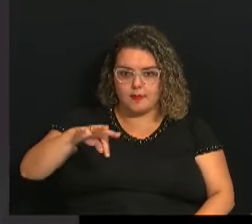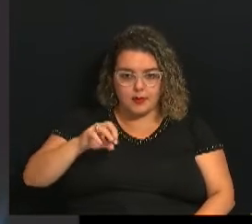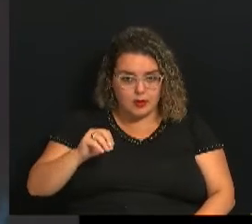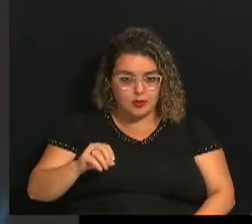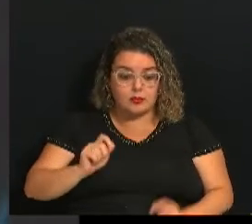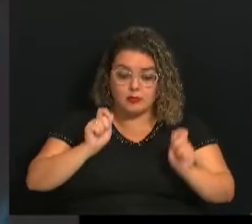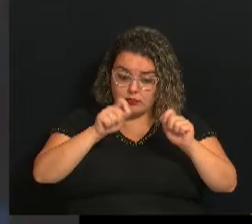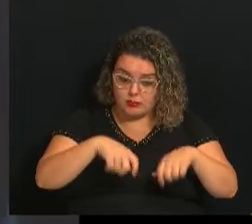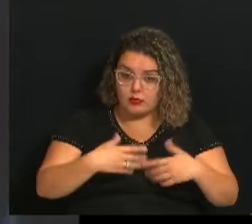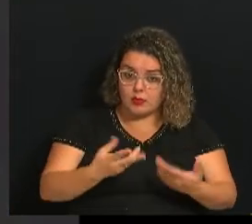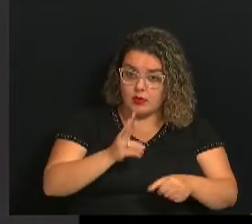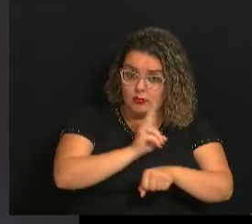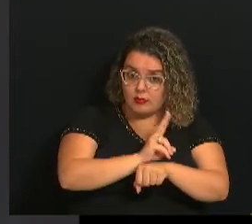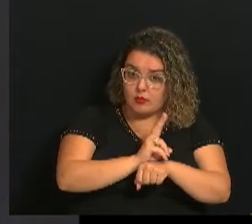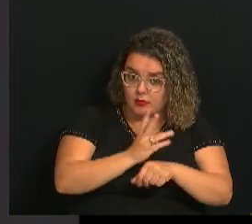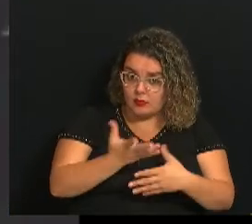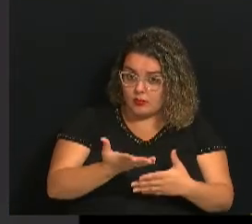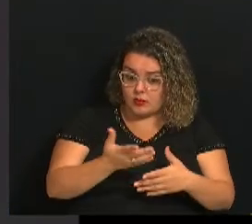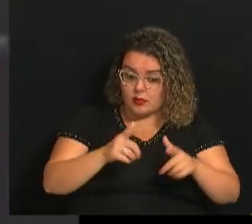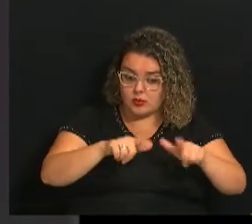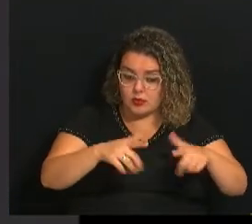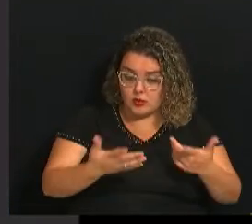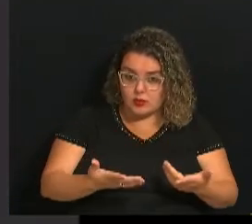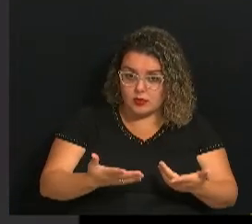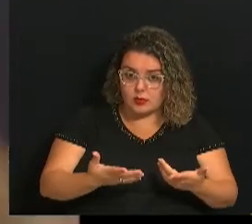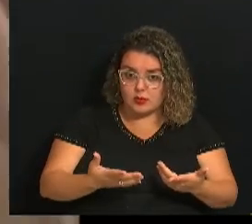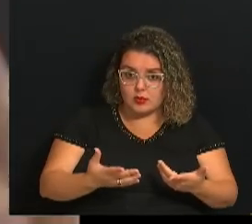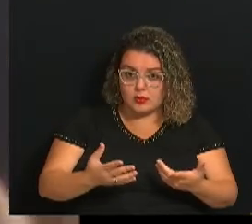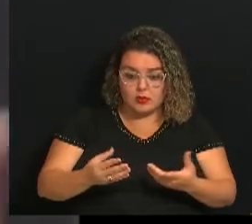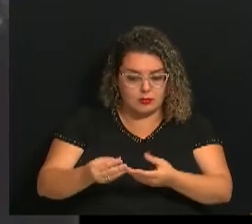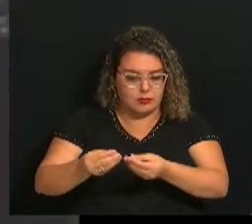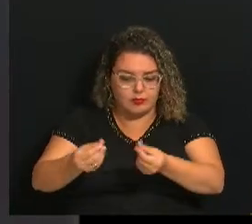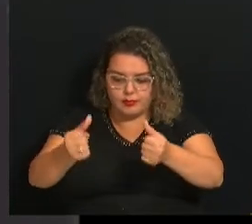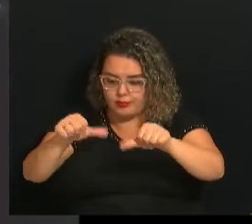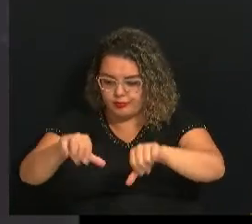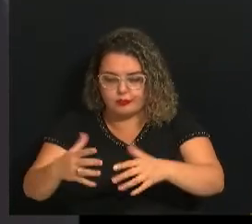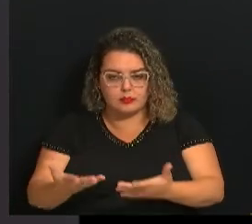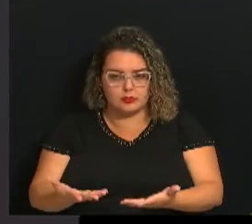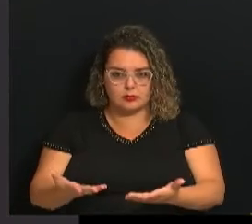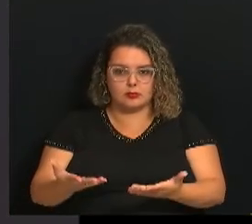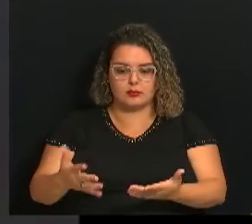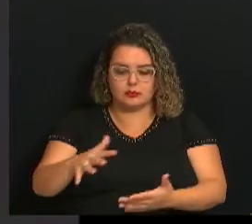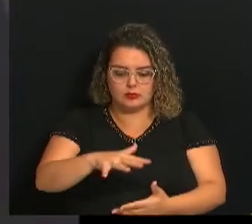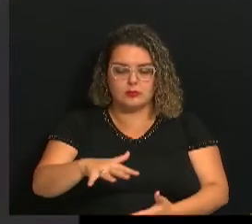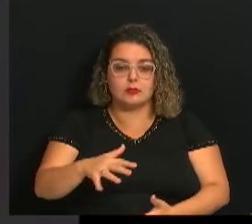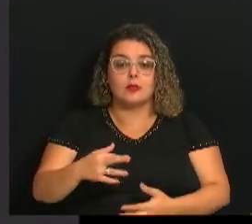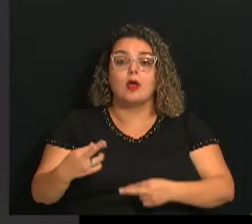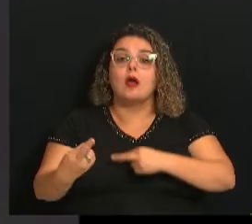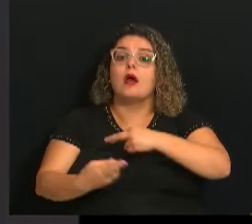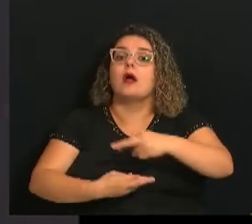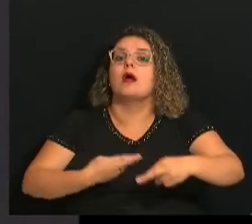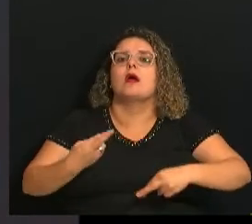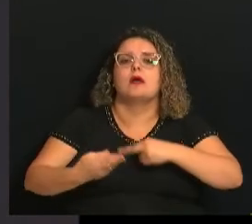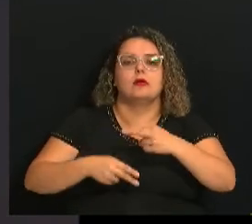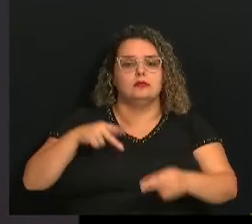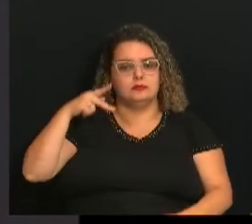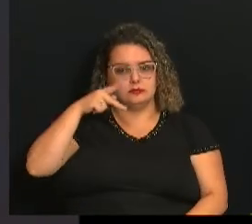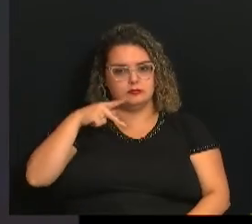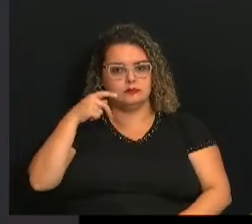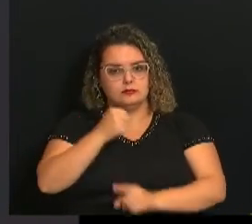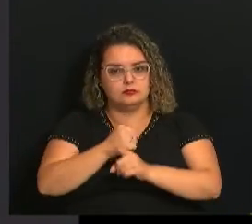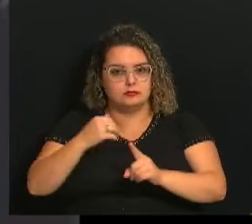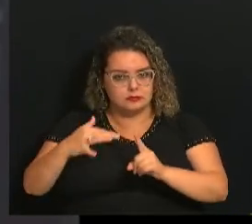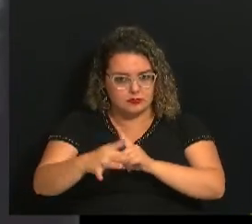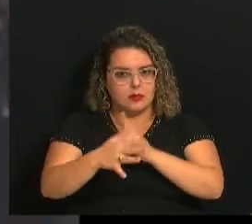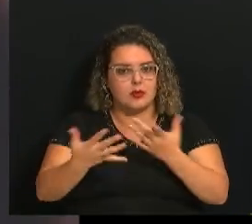efetiva preservação, nem a deteriorização do bem, mas é a relação política que se dá na sociedade e onde o